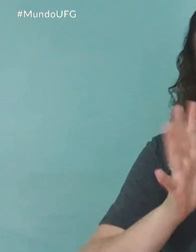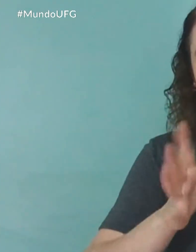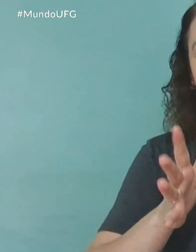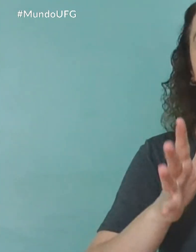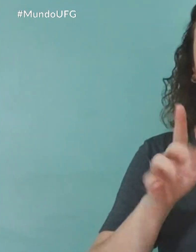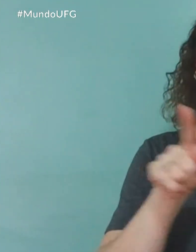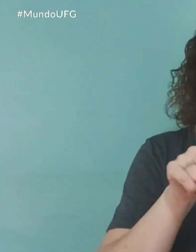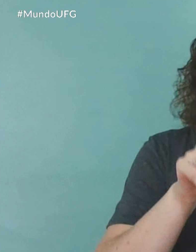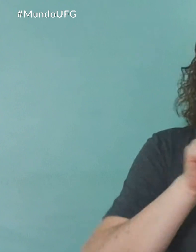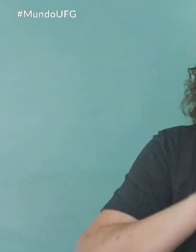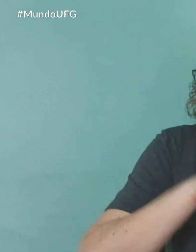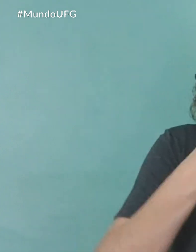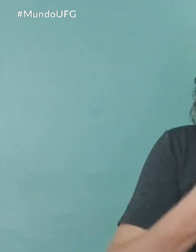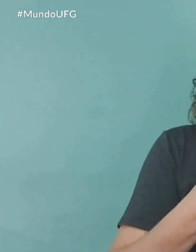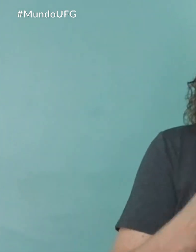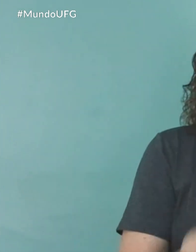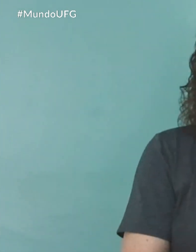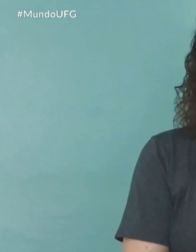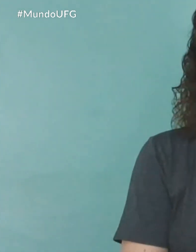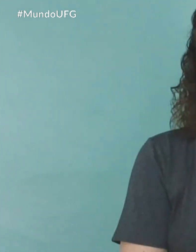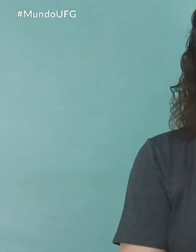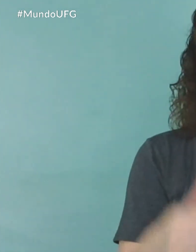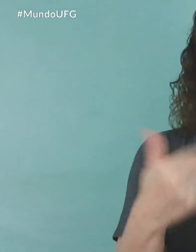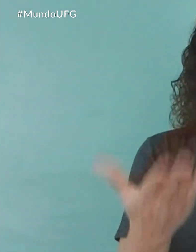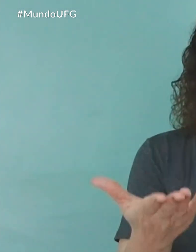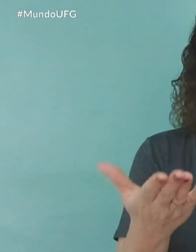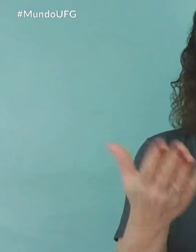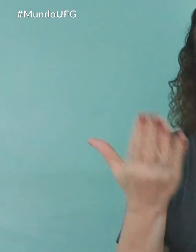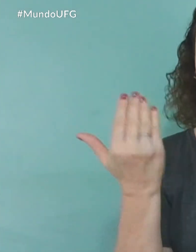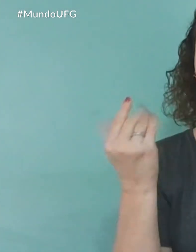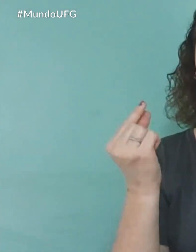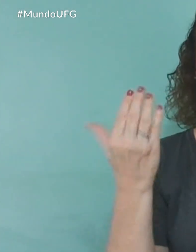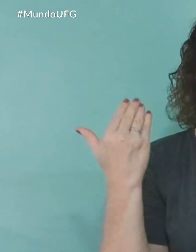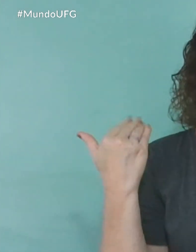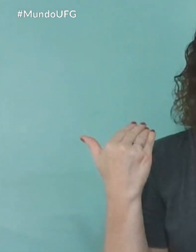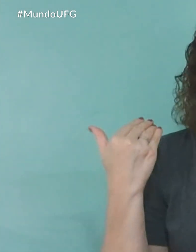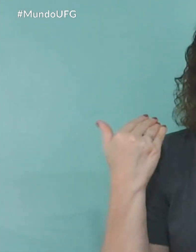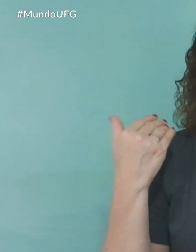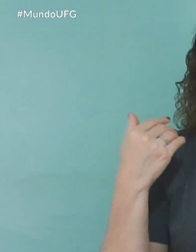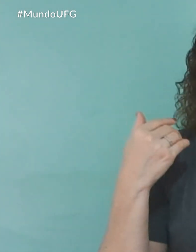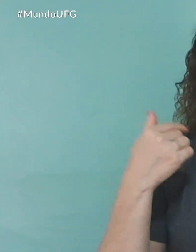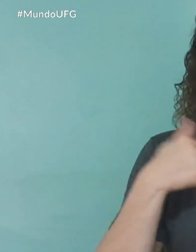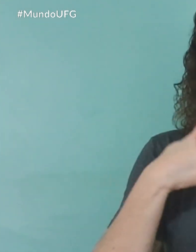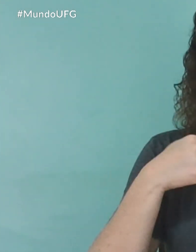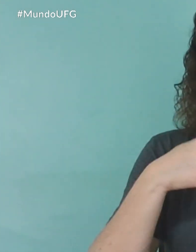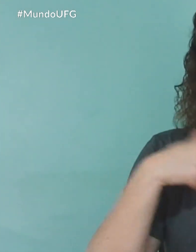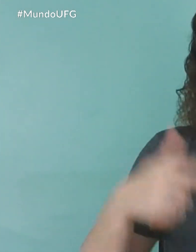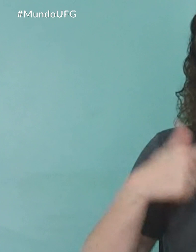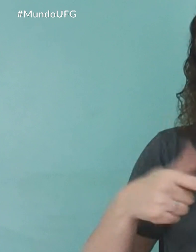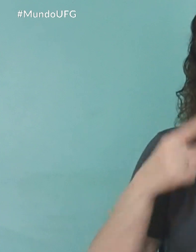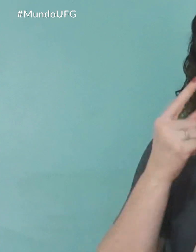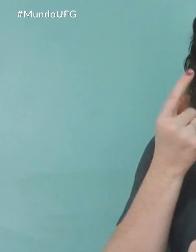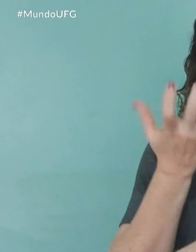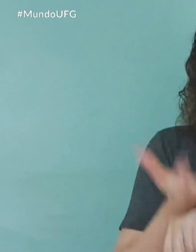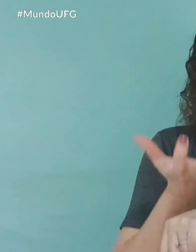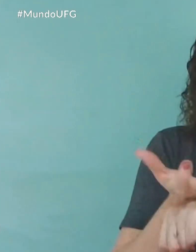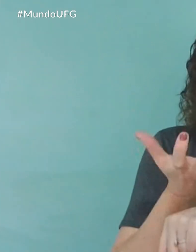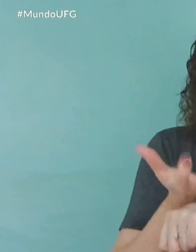de Letras, do nosso curso Letras Libras e também no Letras Tradução e Interpretação para Libras Português.